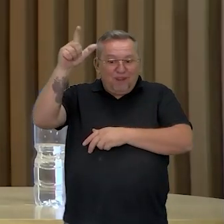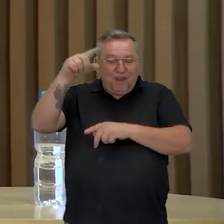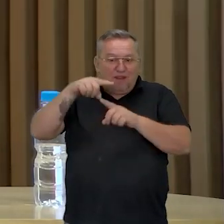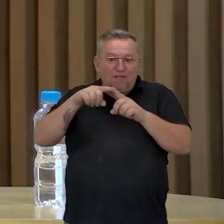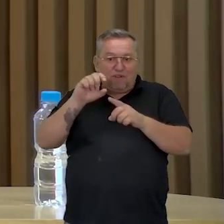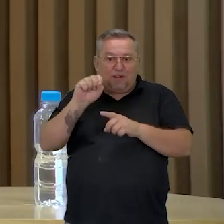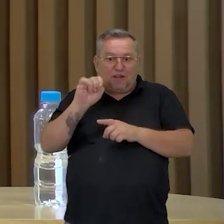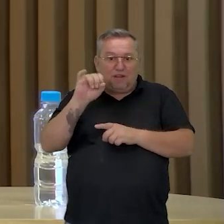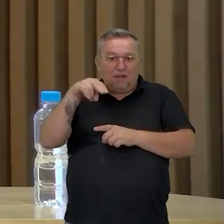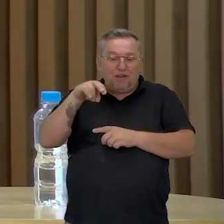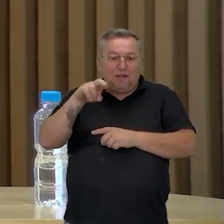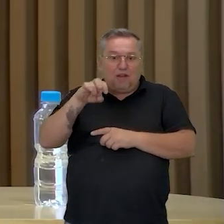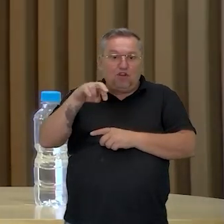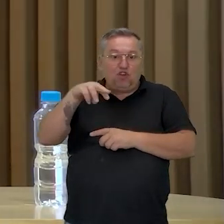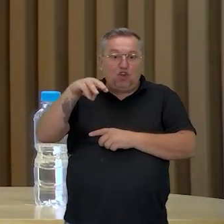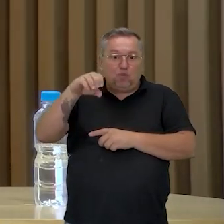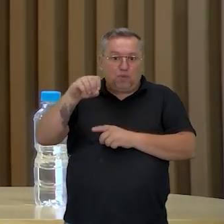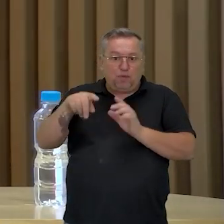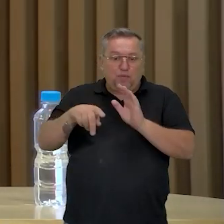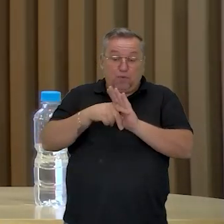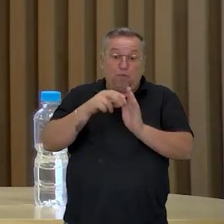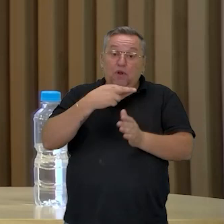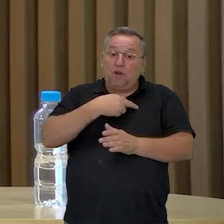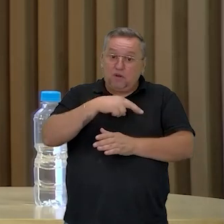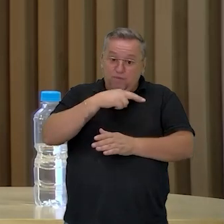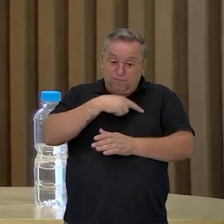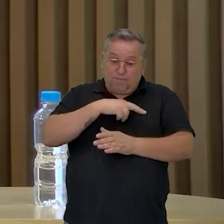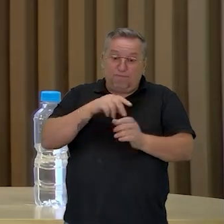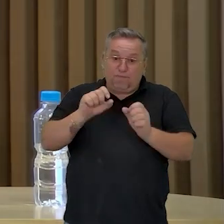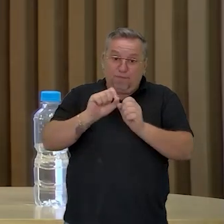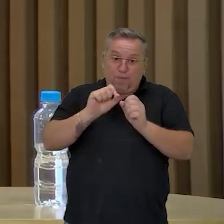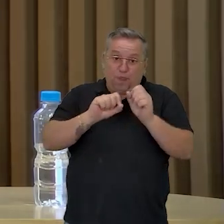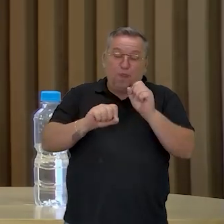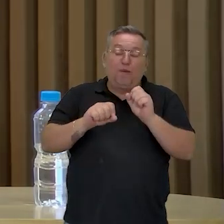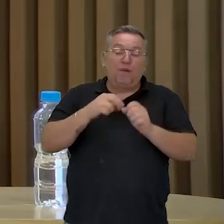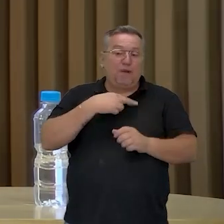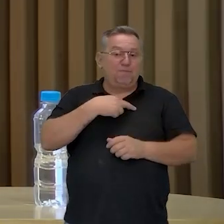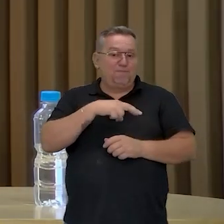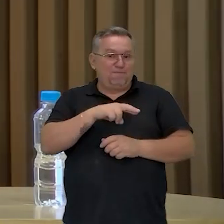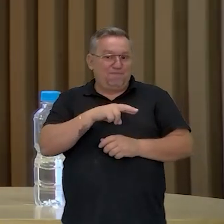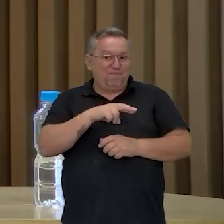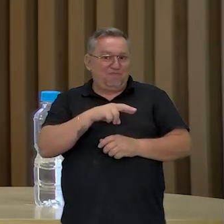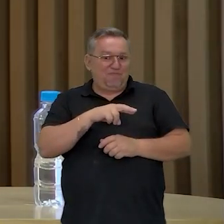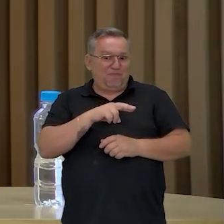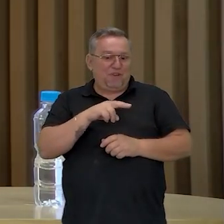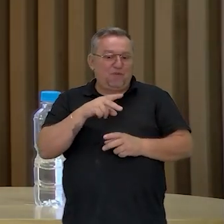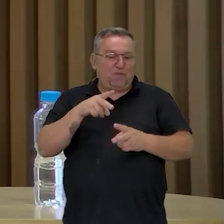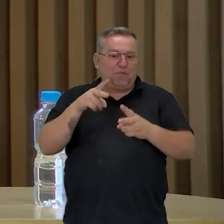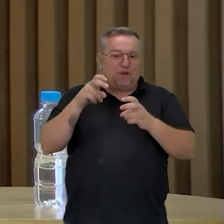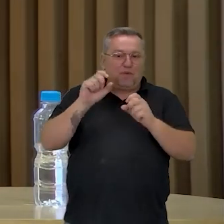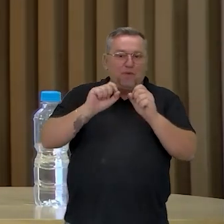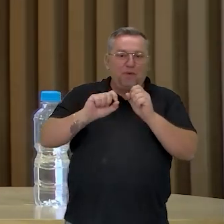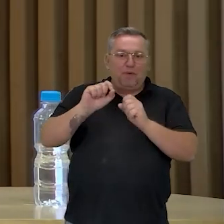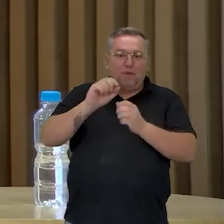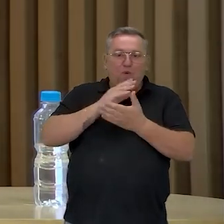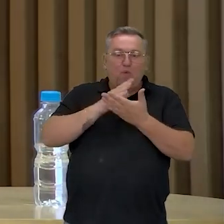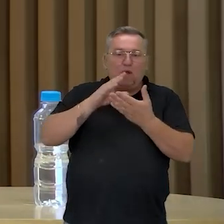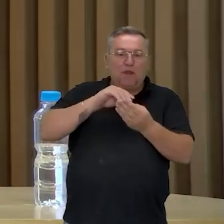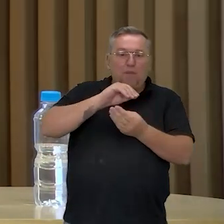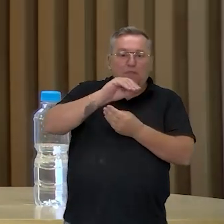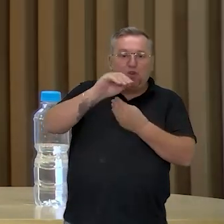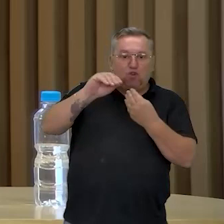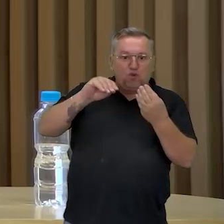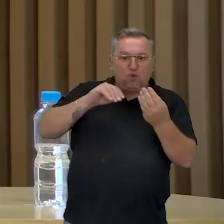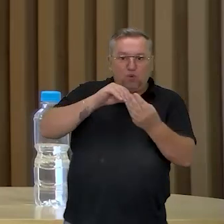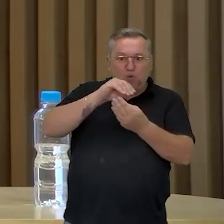sincretismo, principalmente esse termo é mobilizado do ponto de vista religioso, a gente pensa assim como essa mistura,